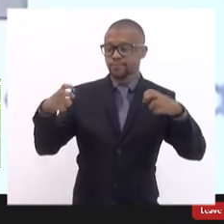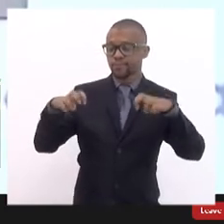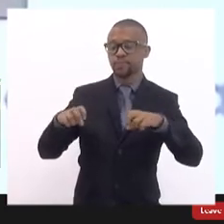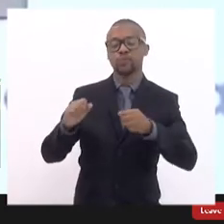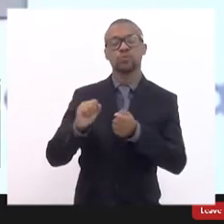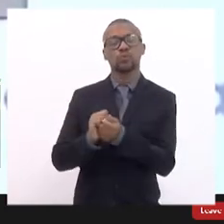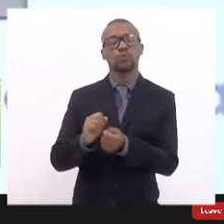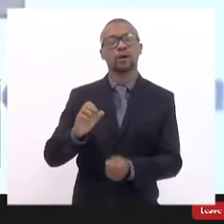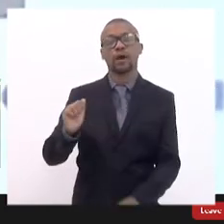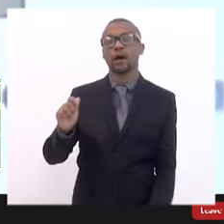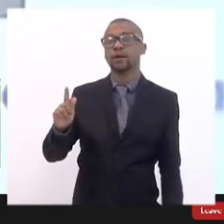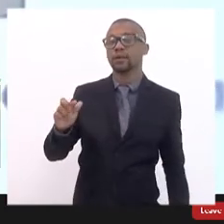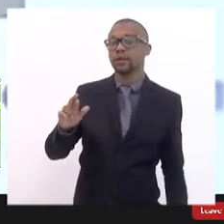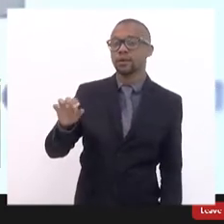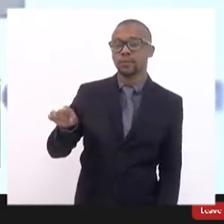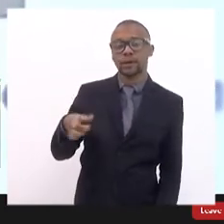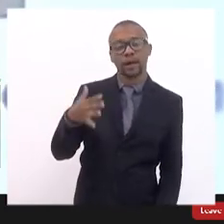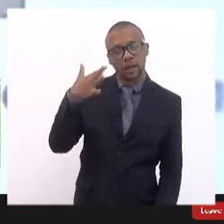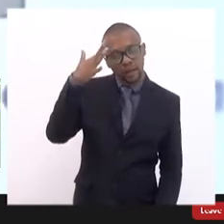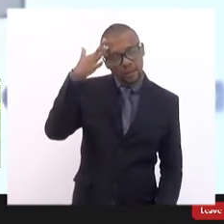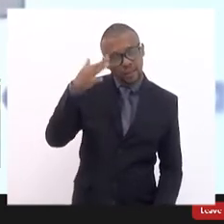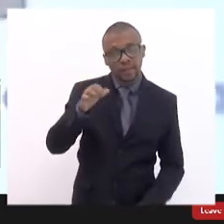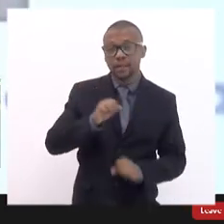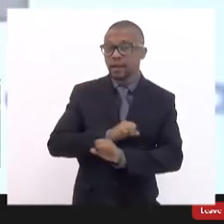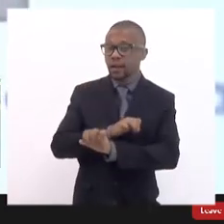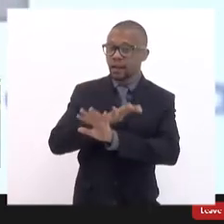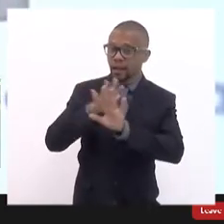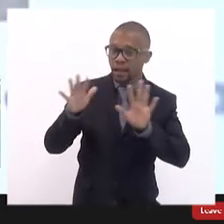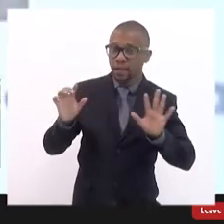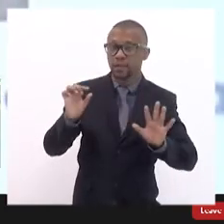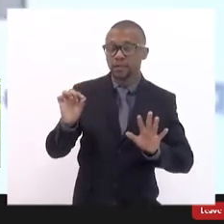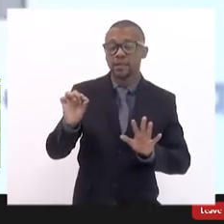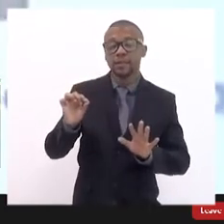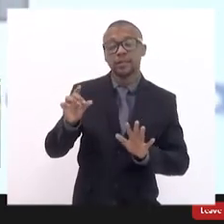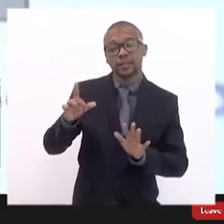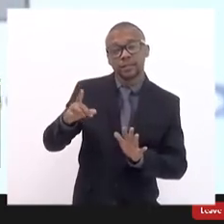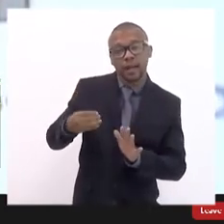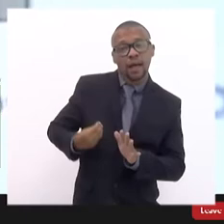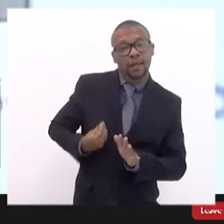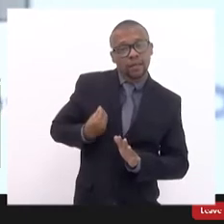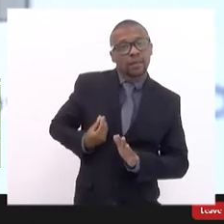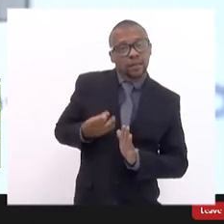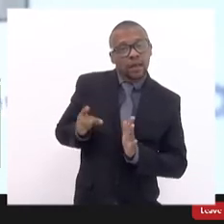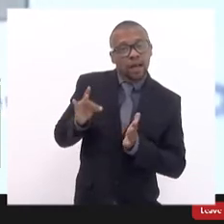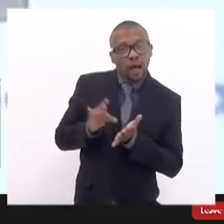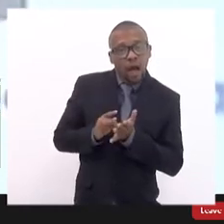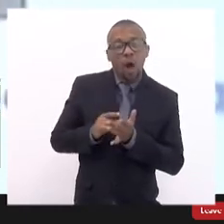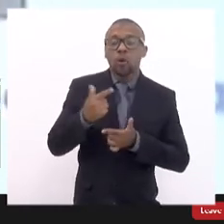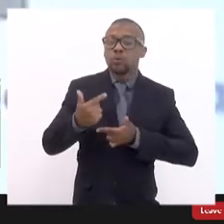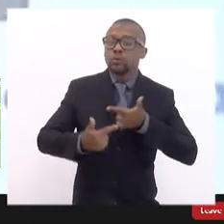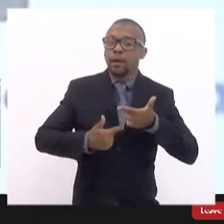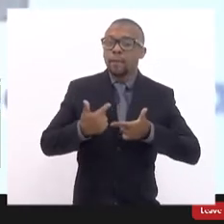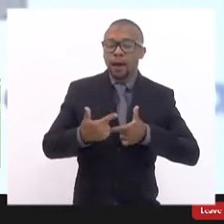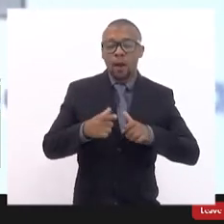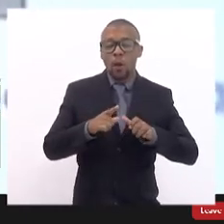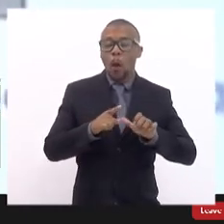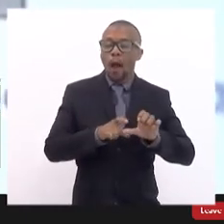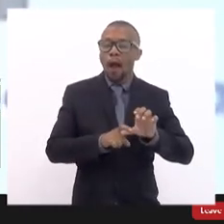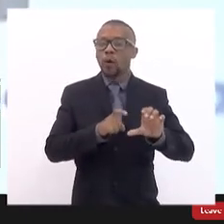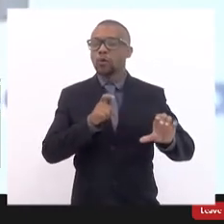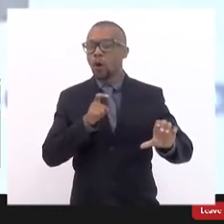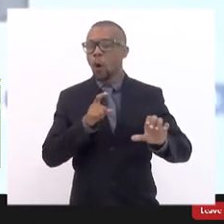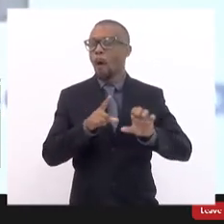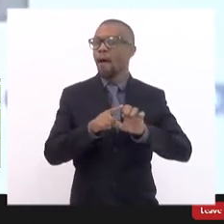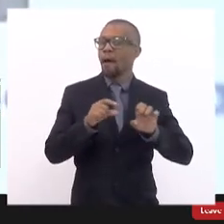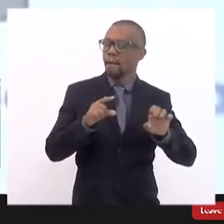que ela entenda, né, que a existência real do empreendimento ela tem que ser levada em consideração, dada